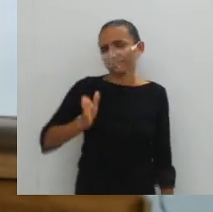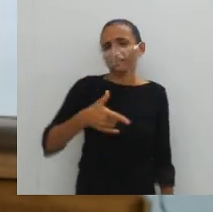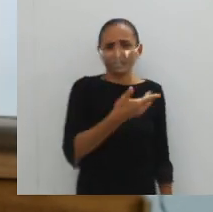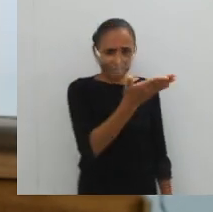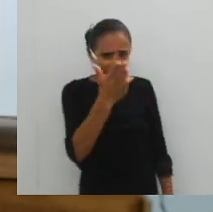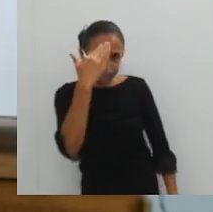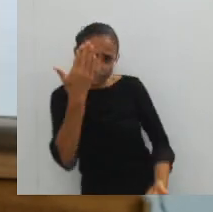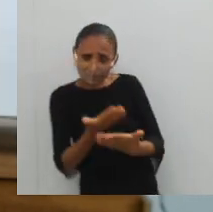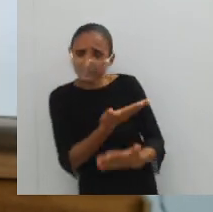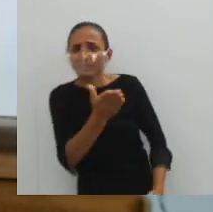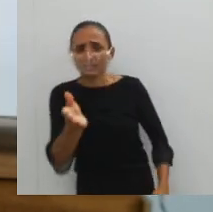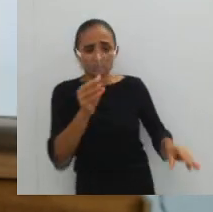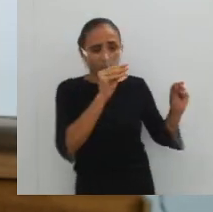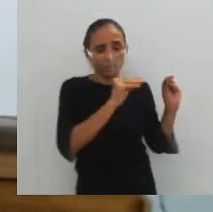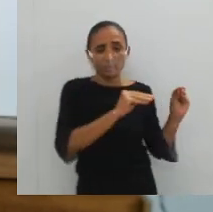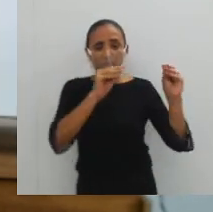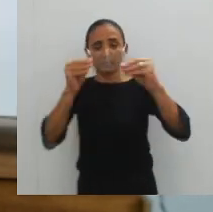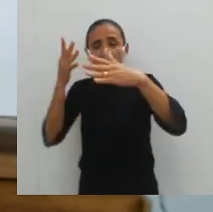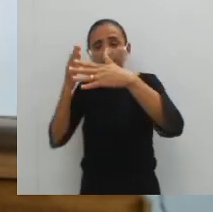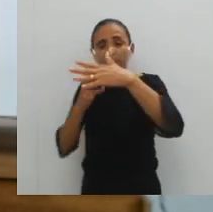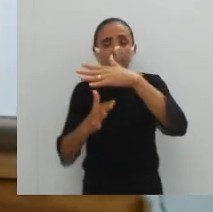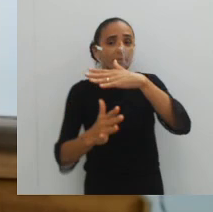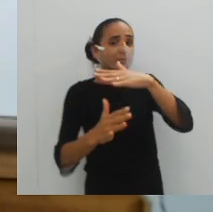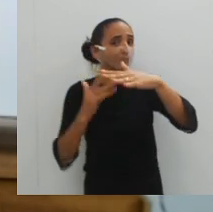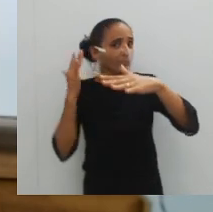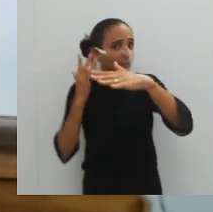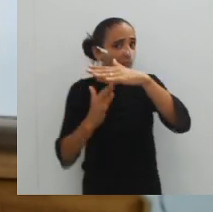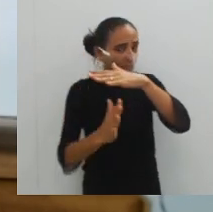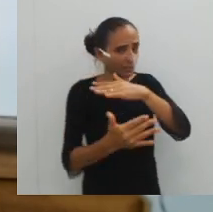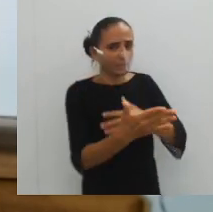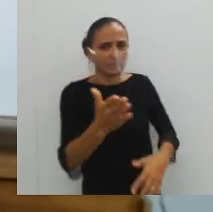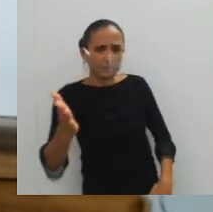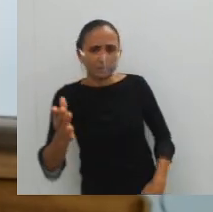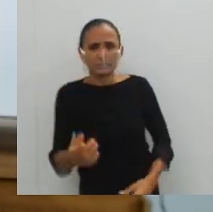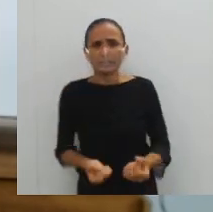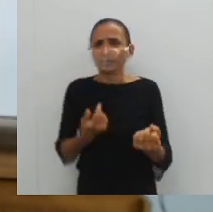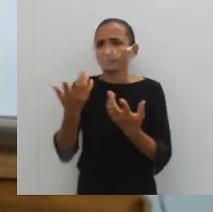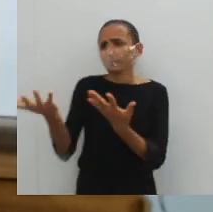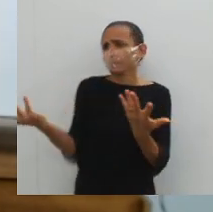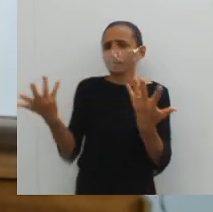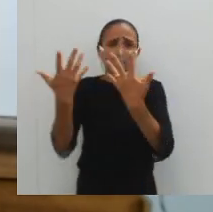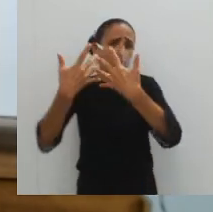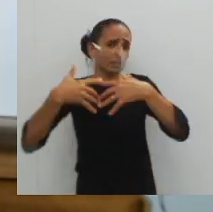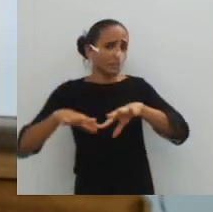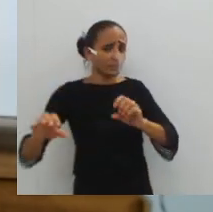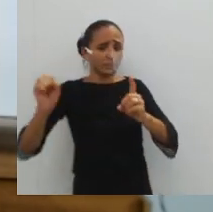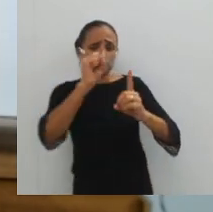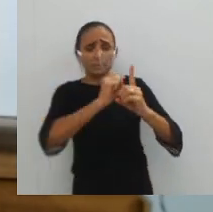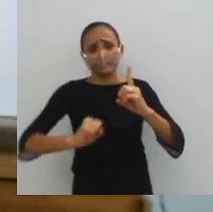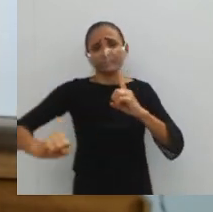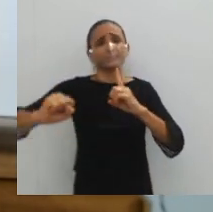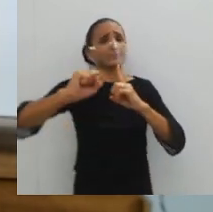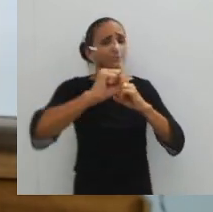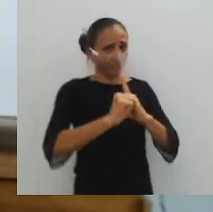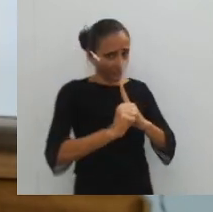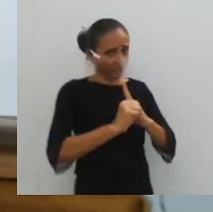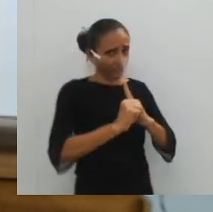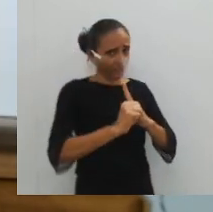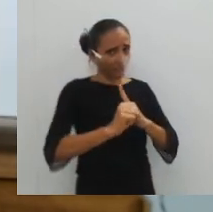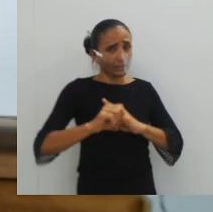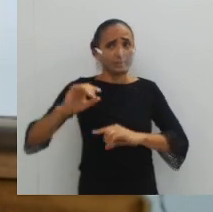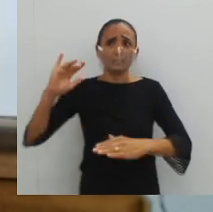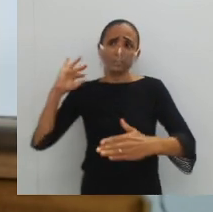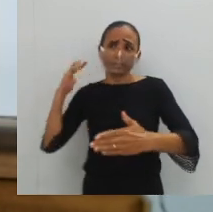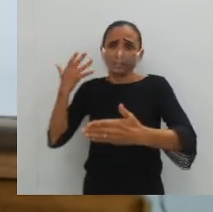também. E o processo migratório é um processo muitas vezes natural do processo social. Então, desde que o